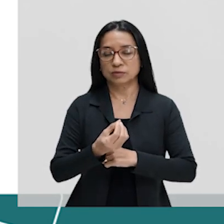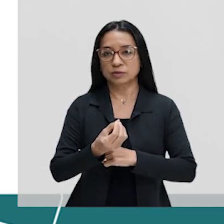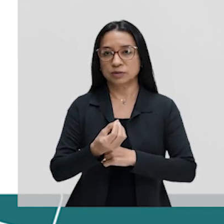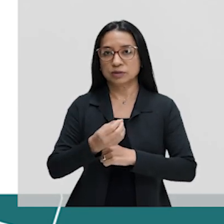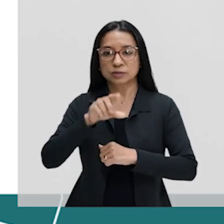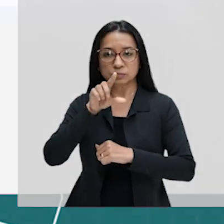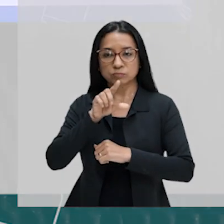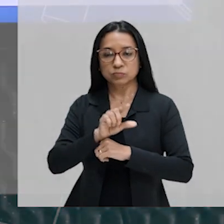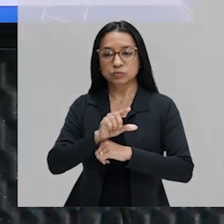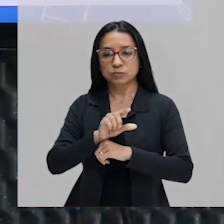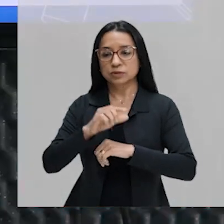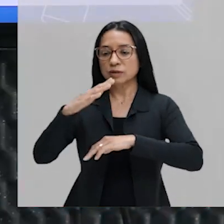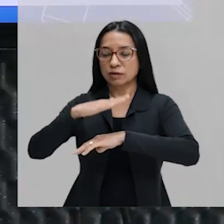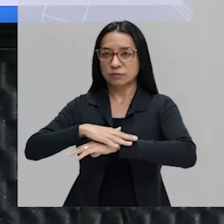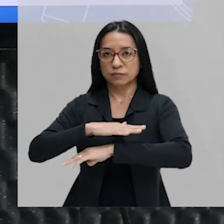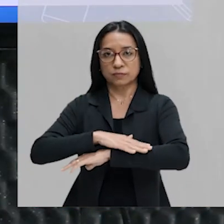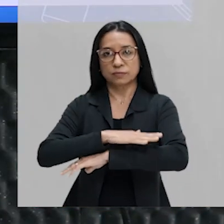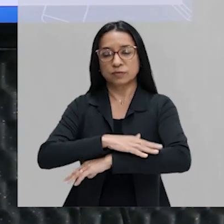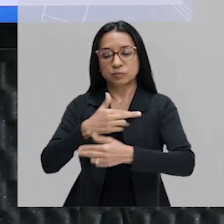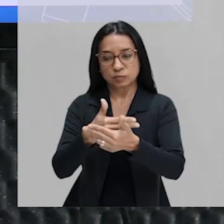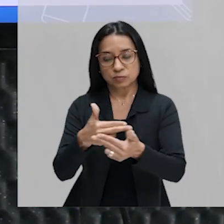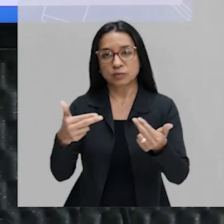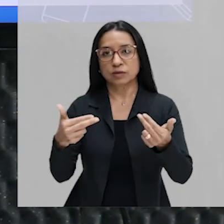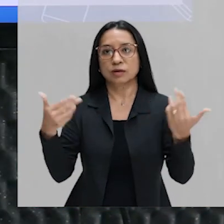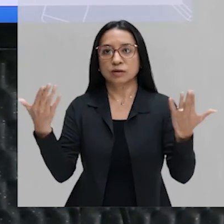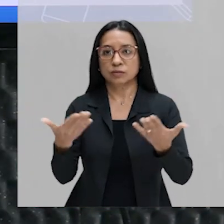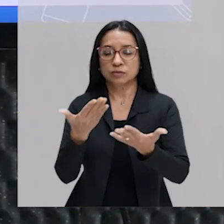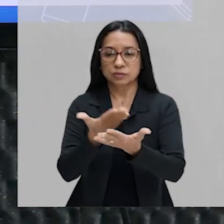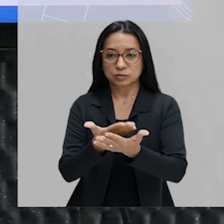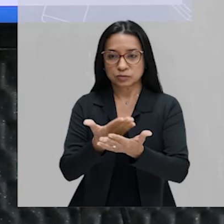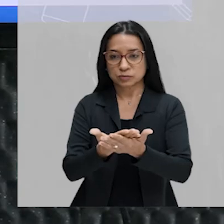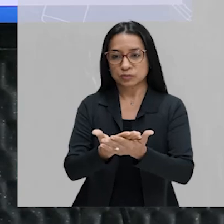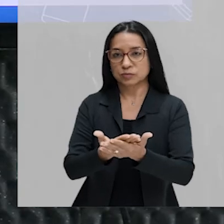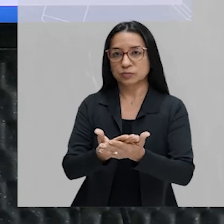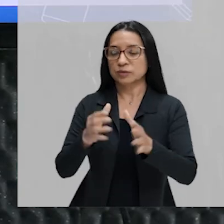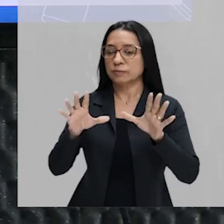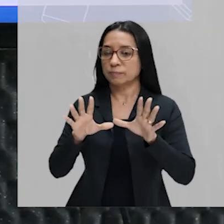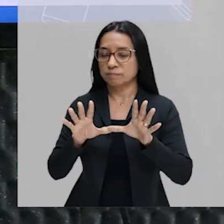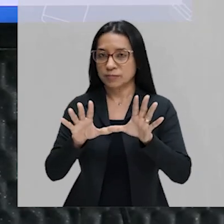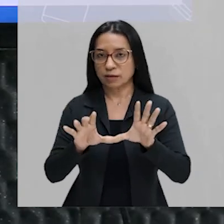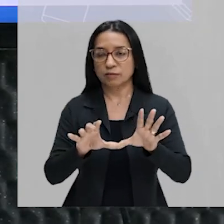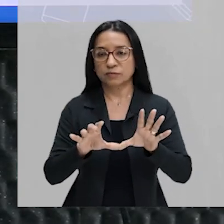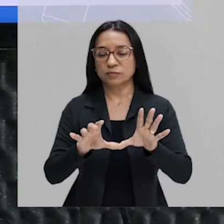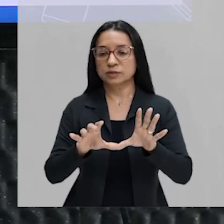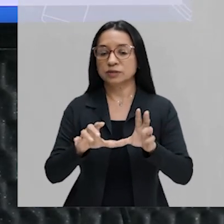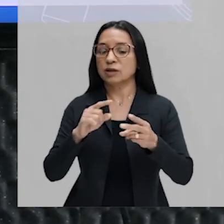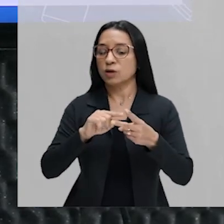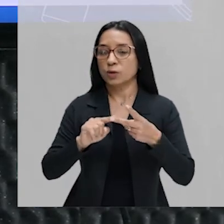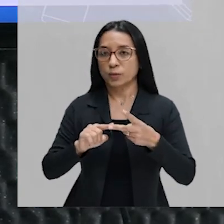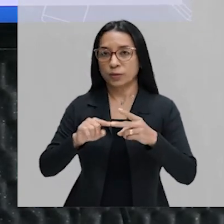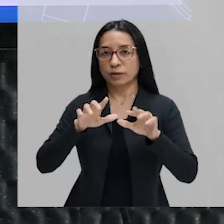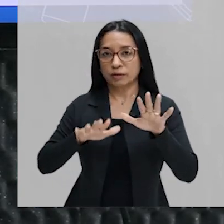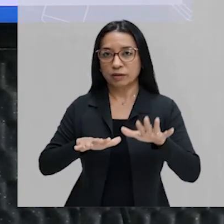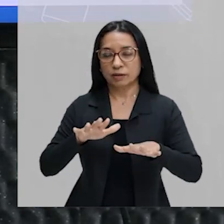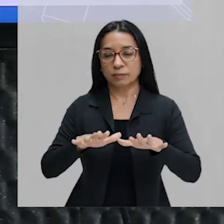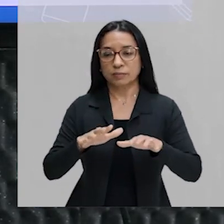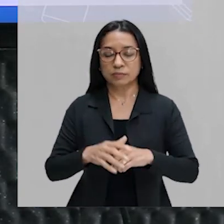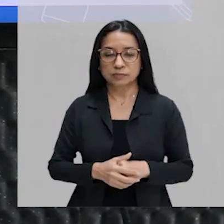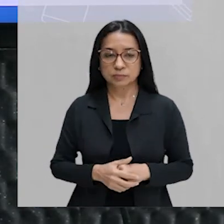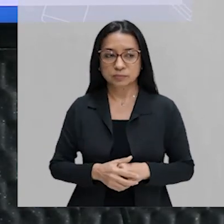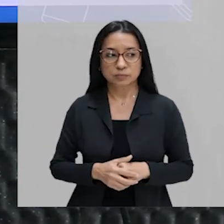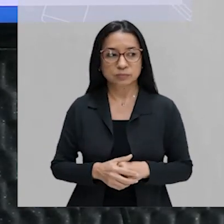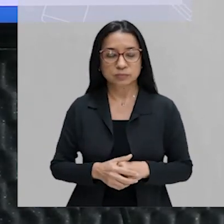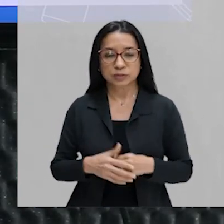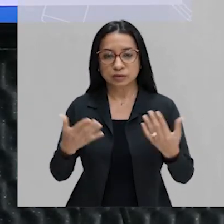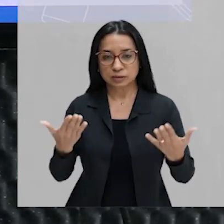os anfíbios, né? E agora a gente vai estudar aves e répteis, tá bom? Embriologia. Bem, nessa aula a gente vai falar